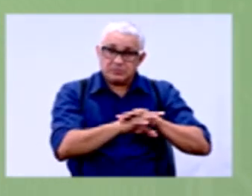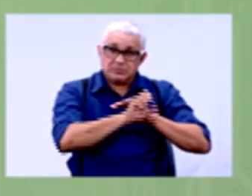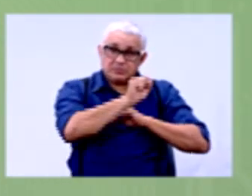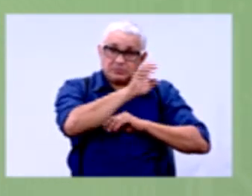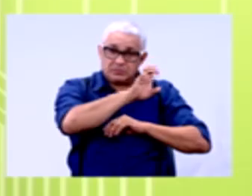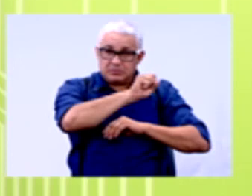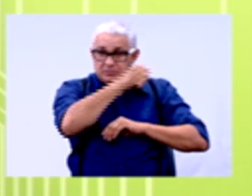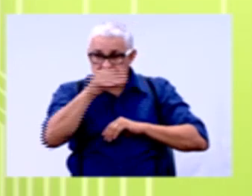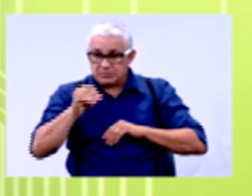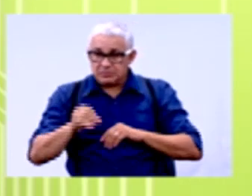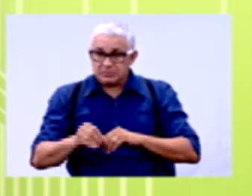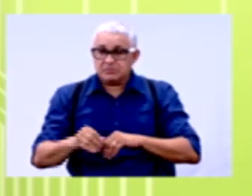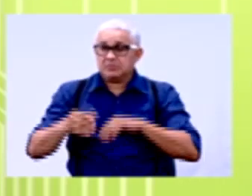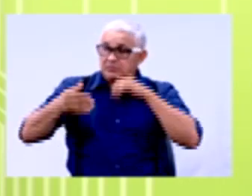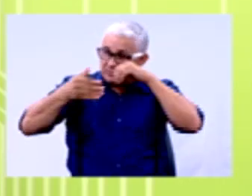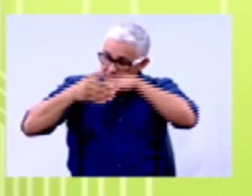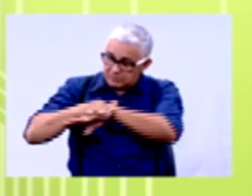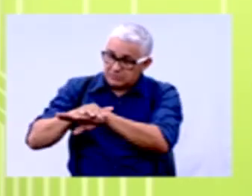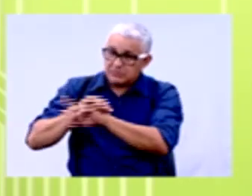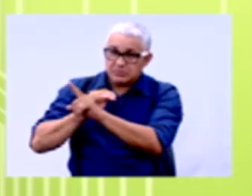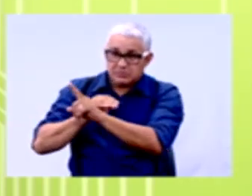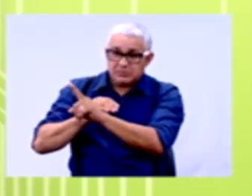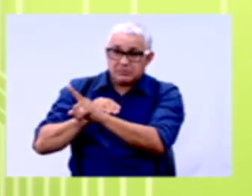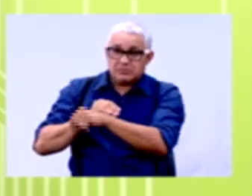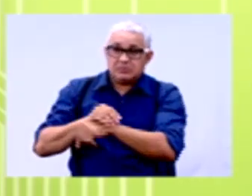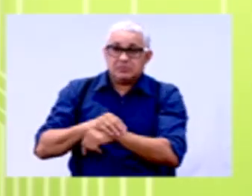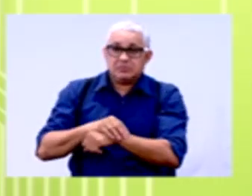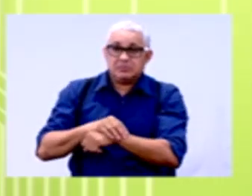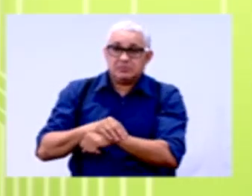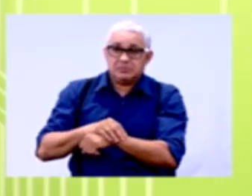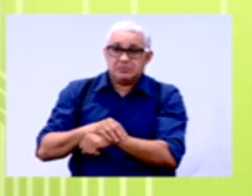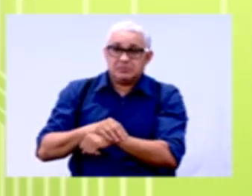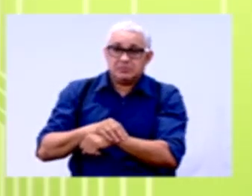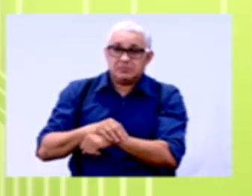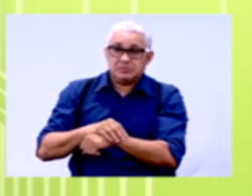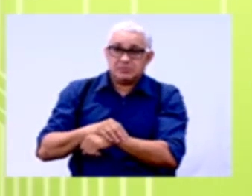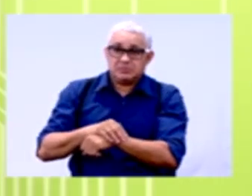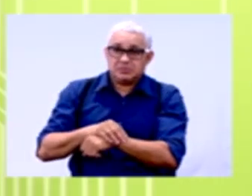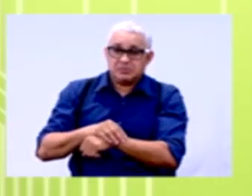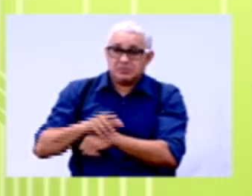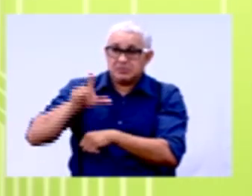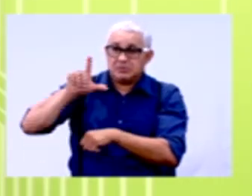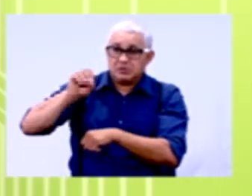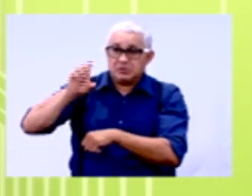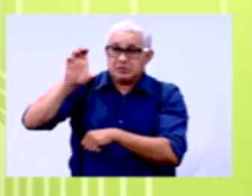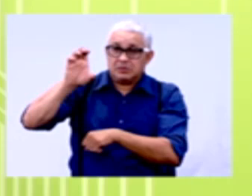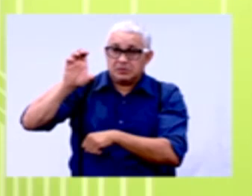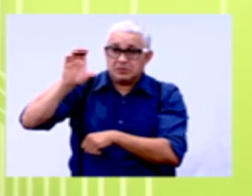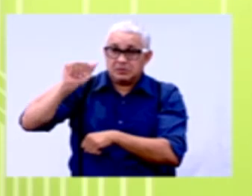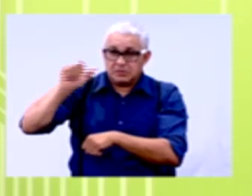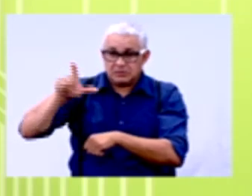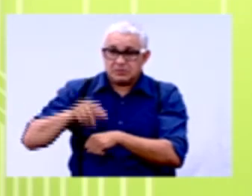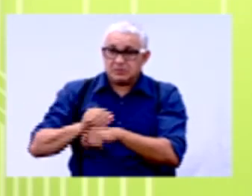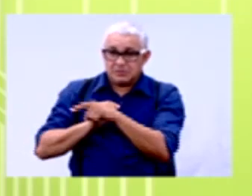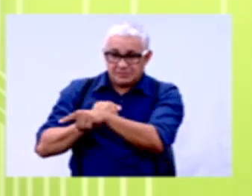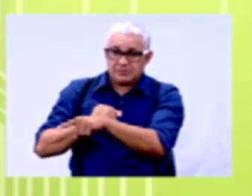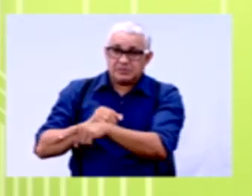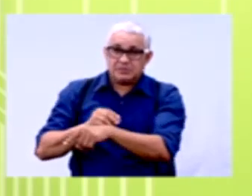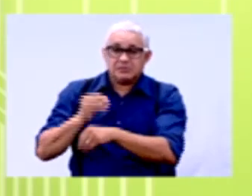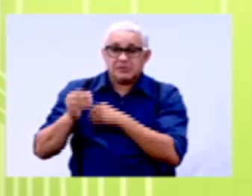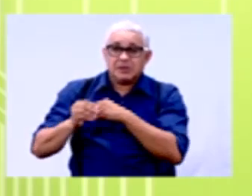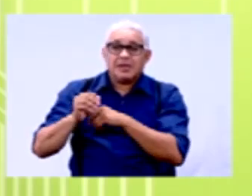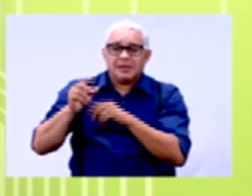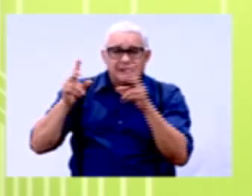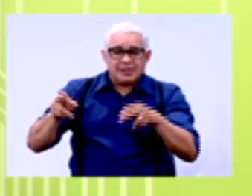sessão e a gente tem um armazenamento através do armazenamento local, né? Esse armazenamento local é como se fosse um